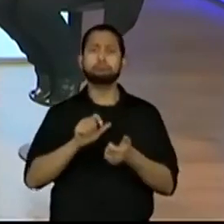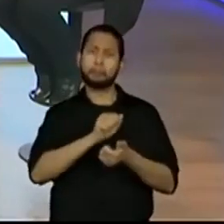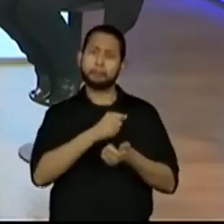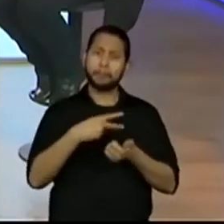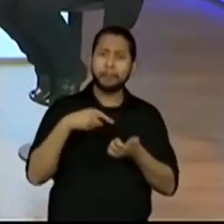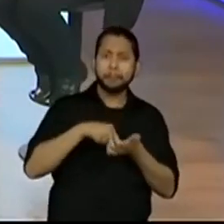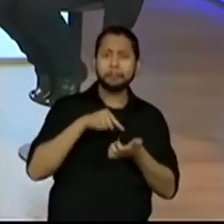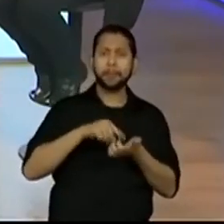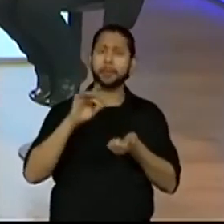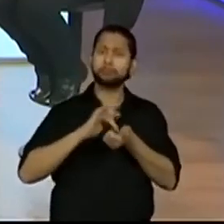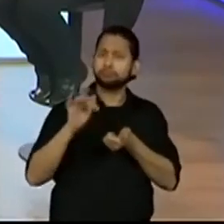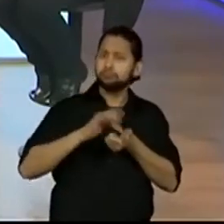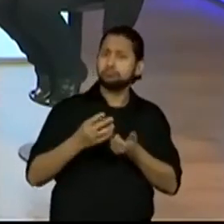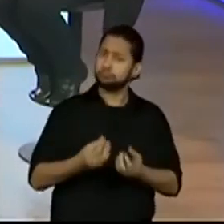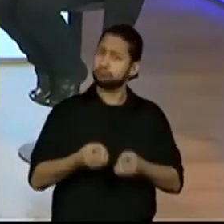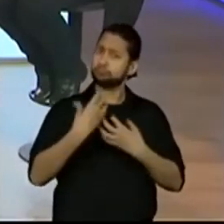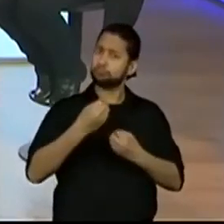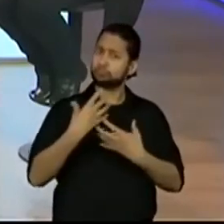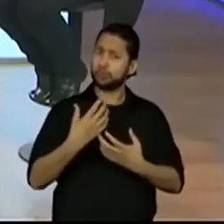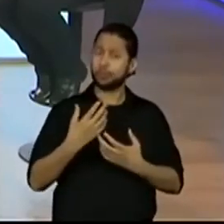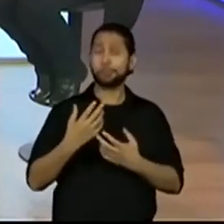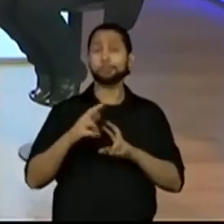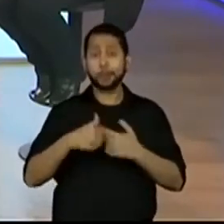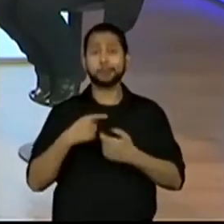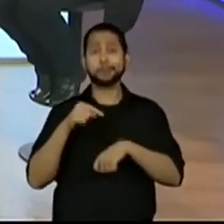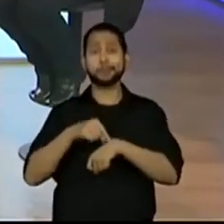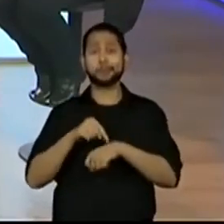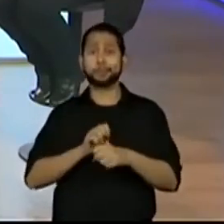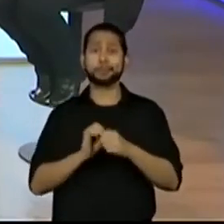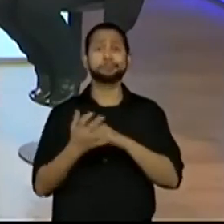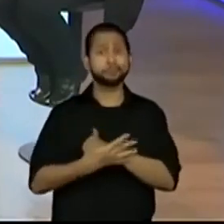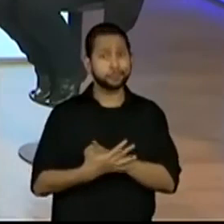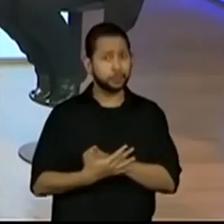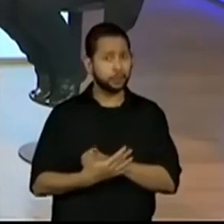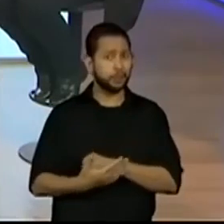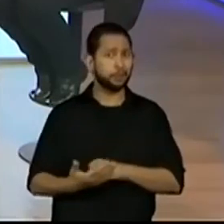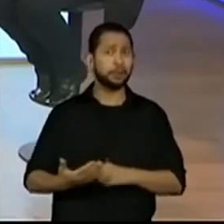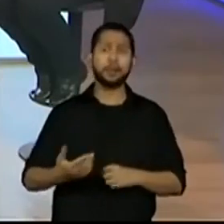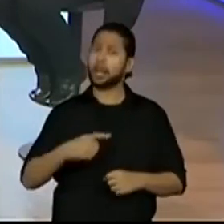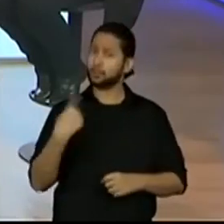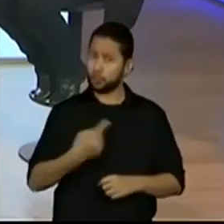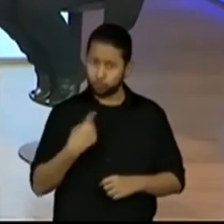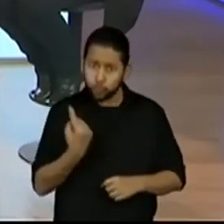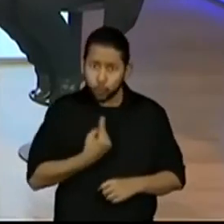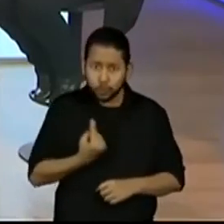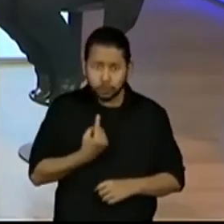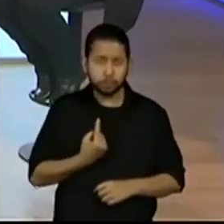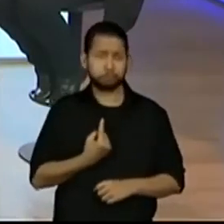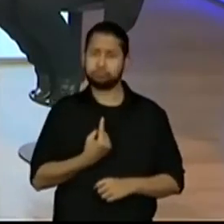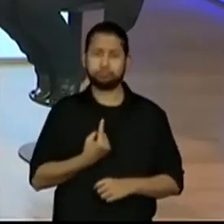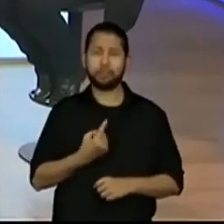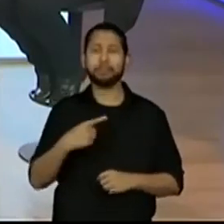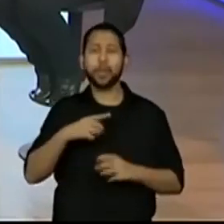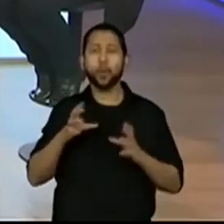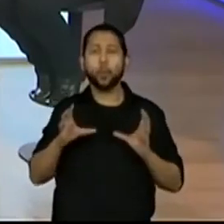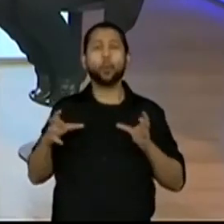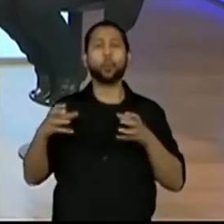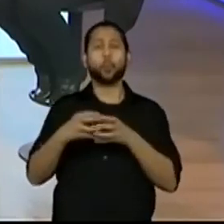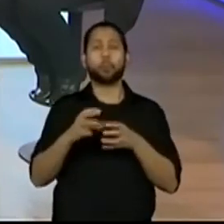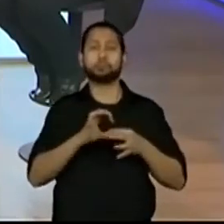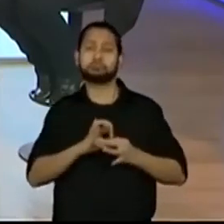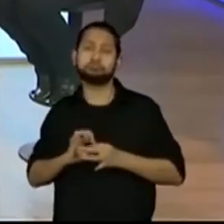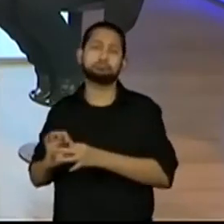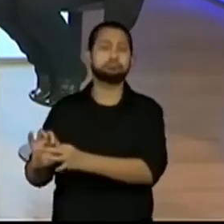com a participação de todos. Nunca trabalhamos e fazemos nada sozinhos. E nesse período,